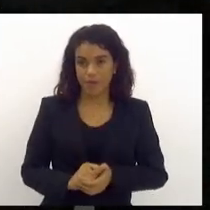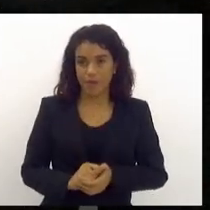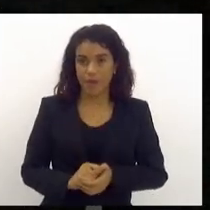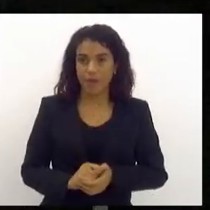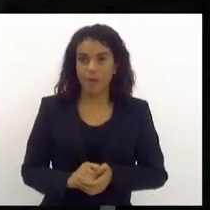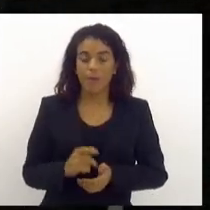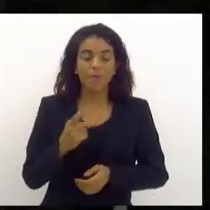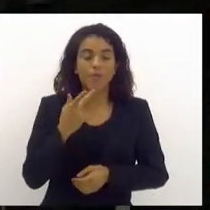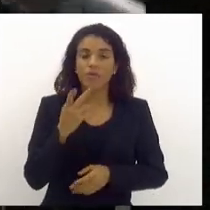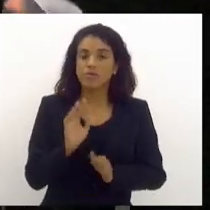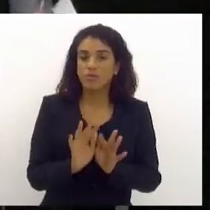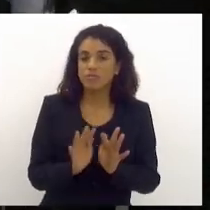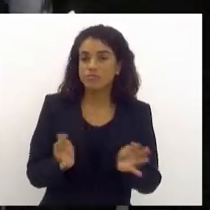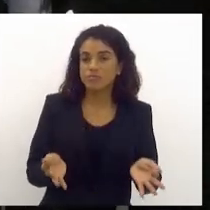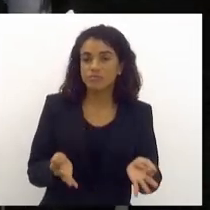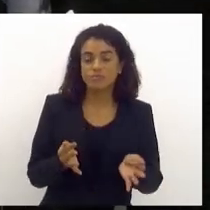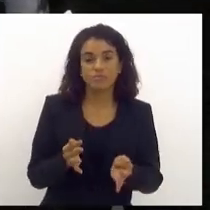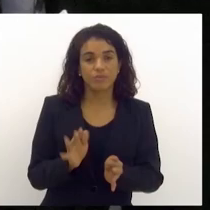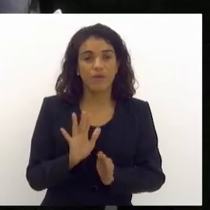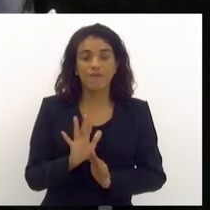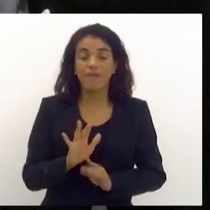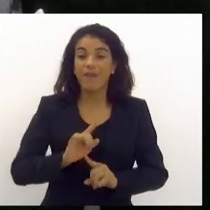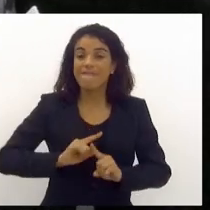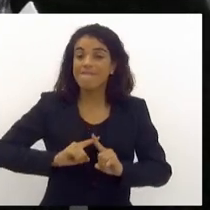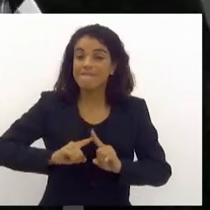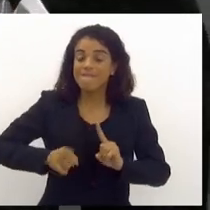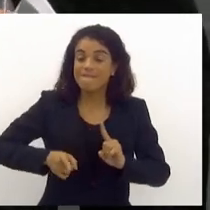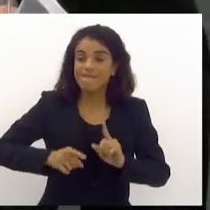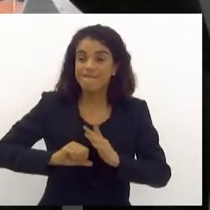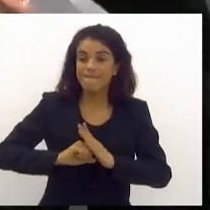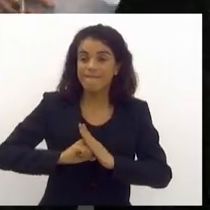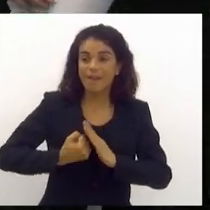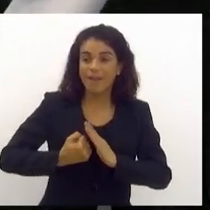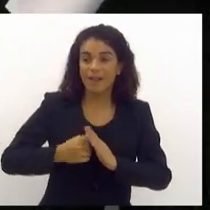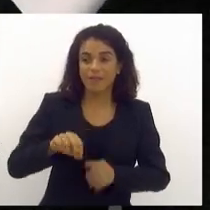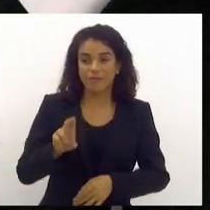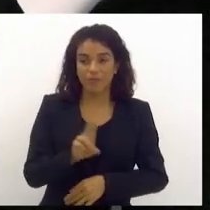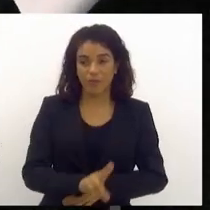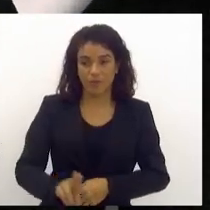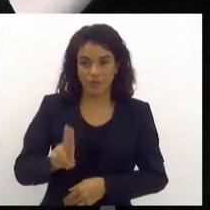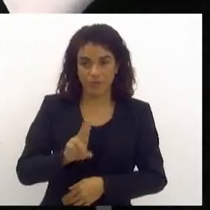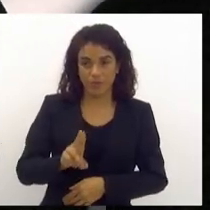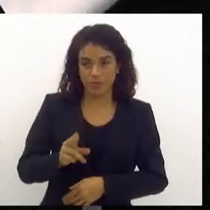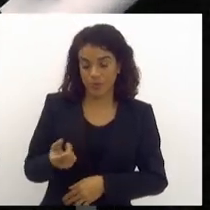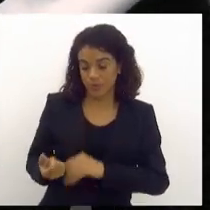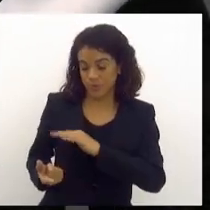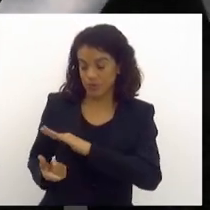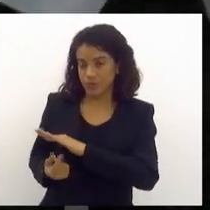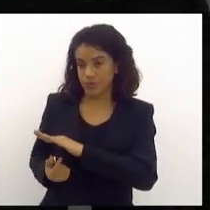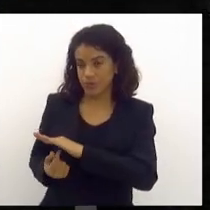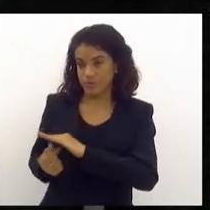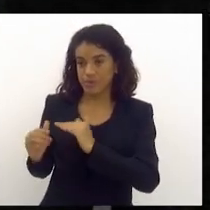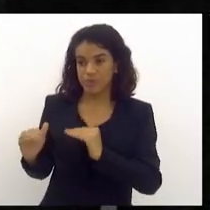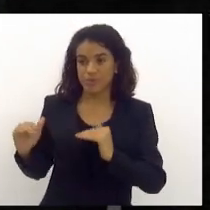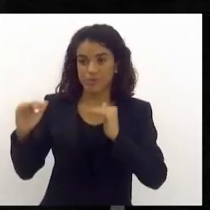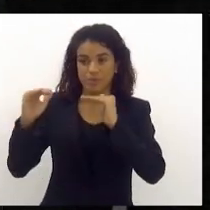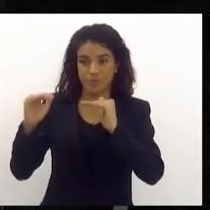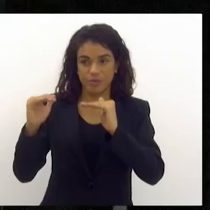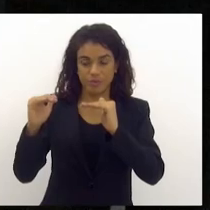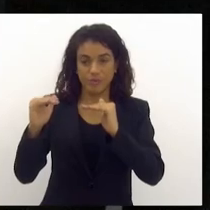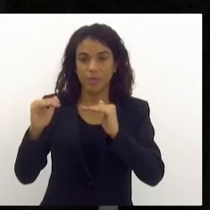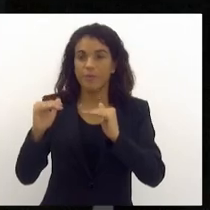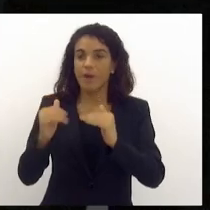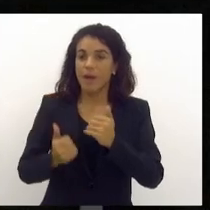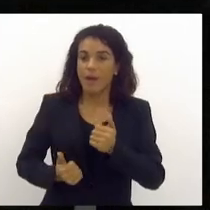botou simplesmente: fica vedada a utilização do recurso do Fundo Soberano